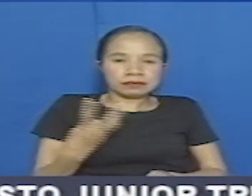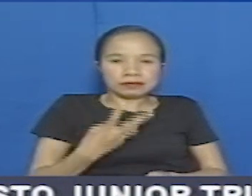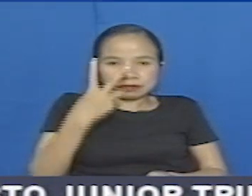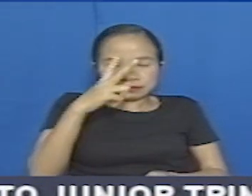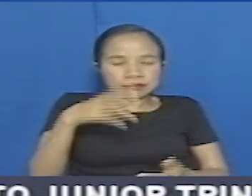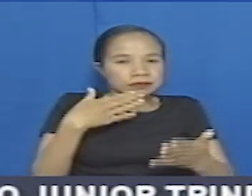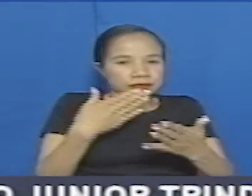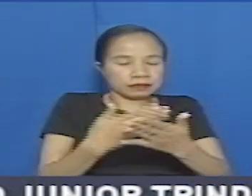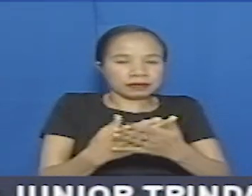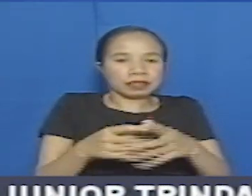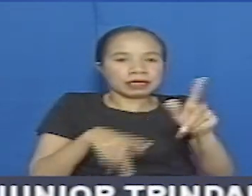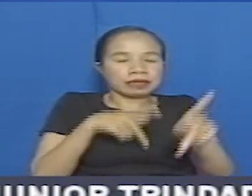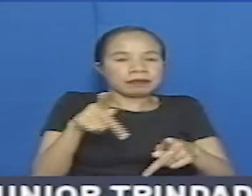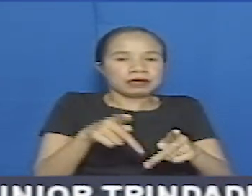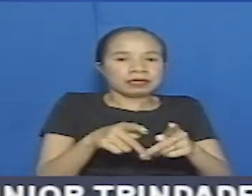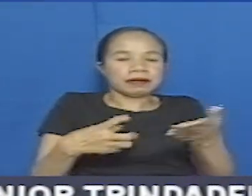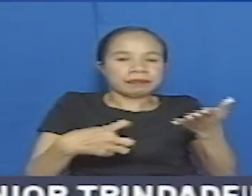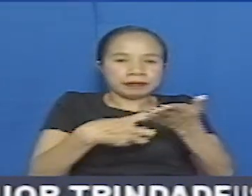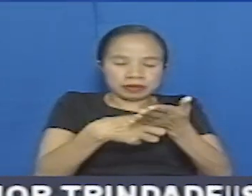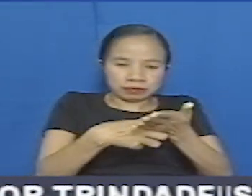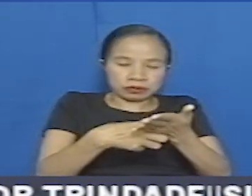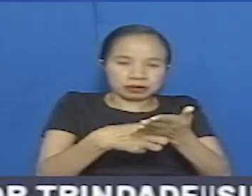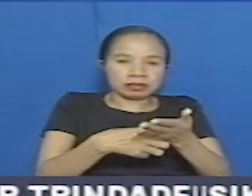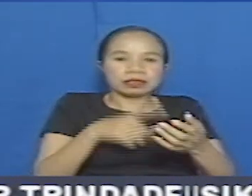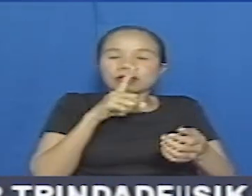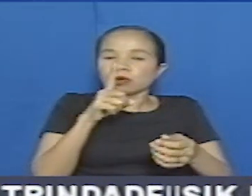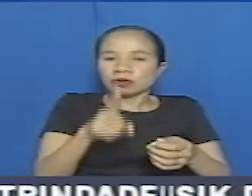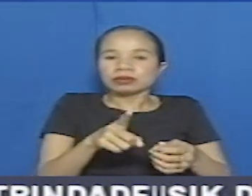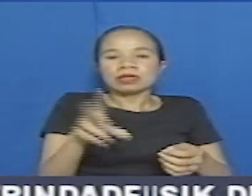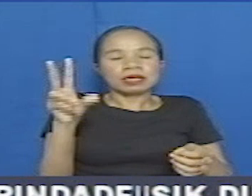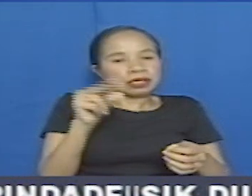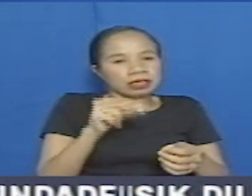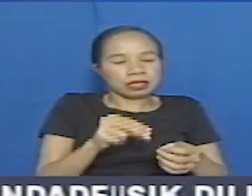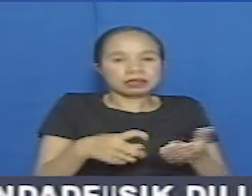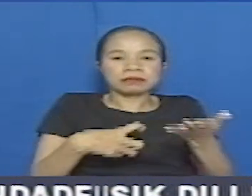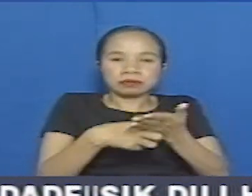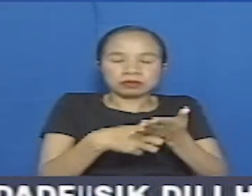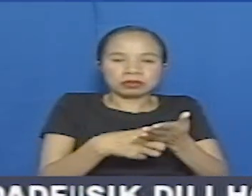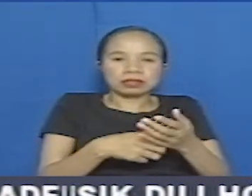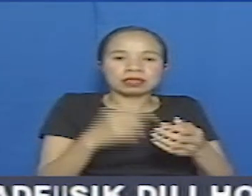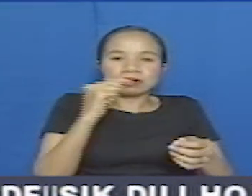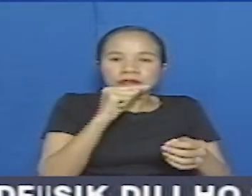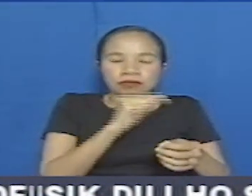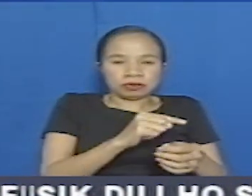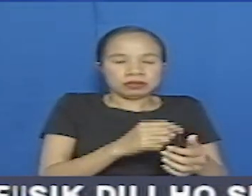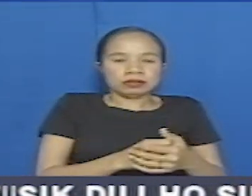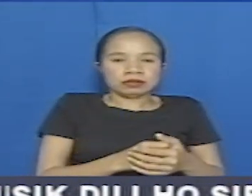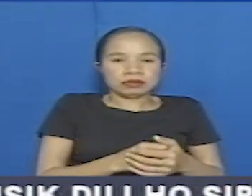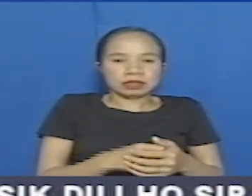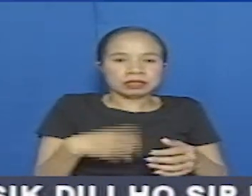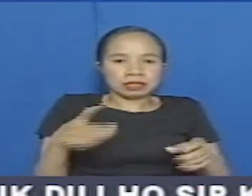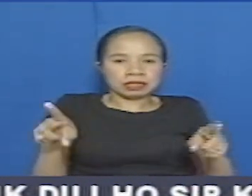que se é passaporte ser nene original, calaica, passaporte ser falso. Ita liga se é mene